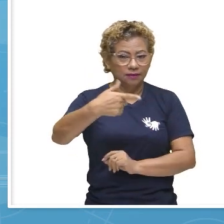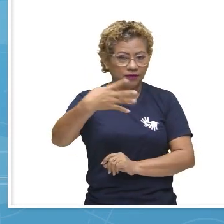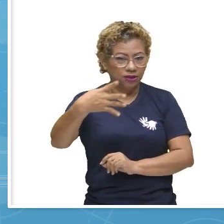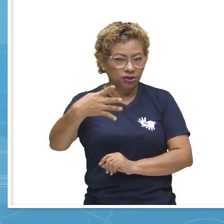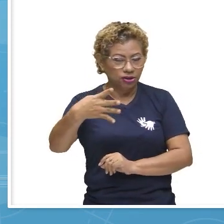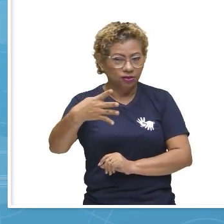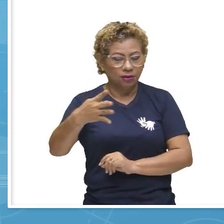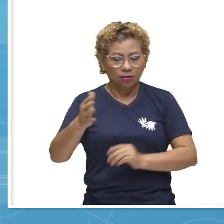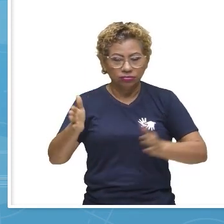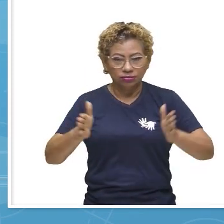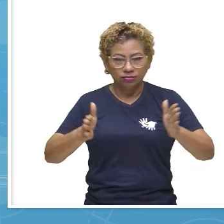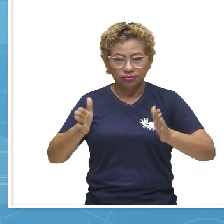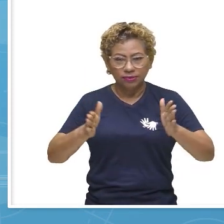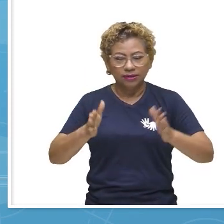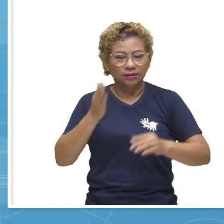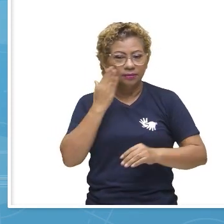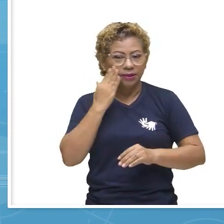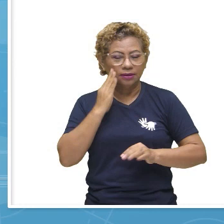uma